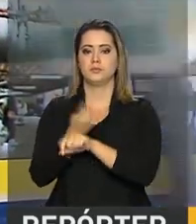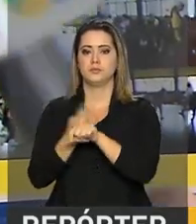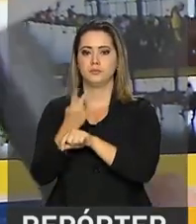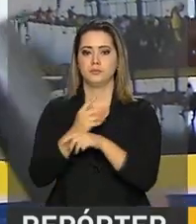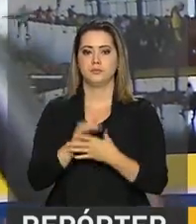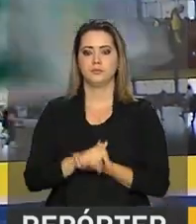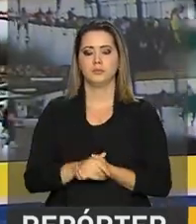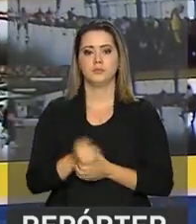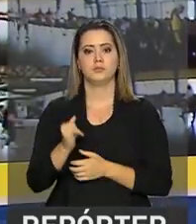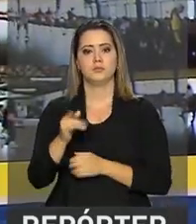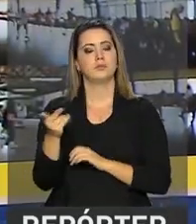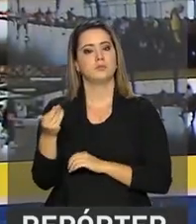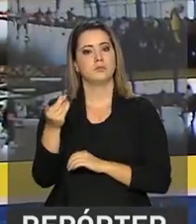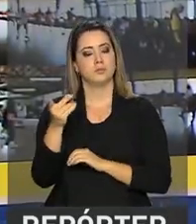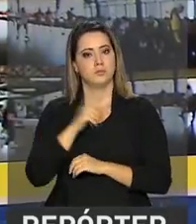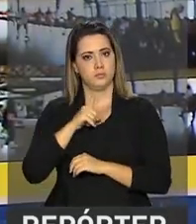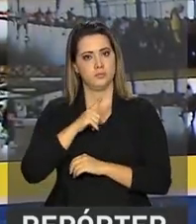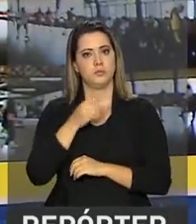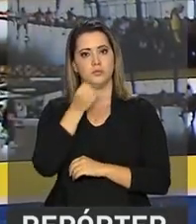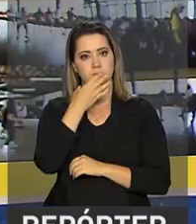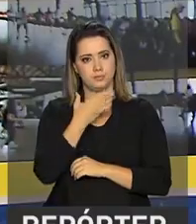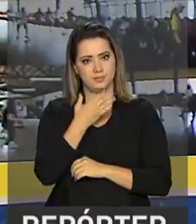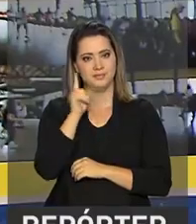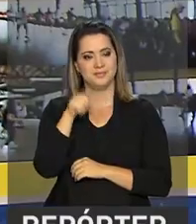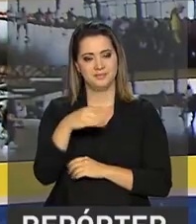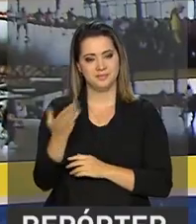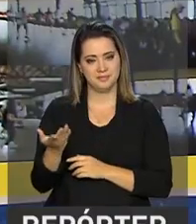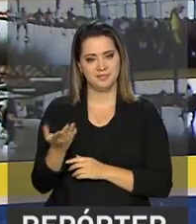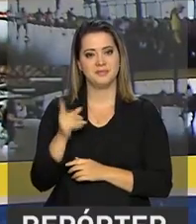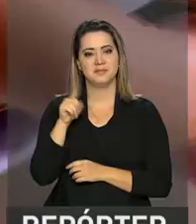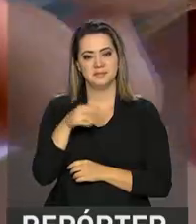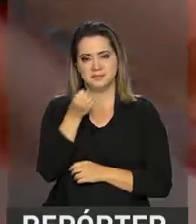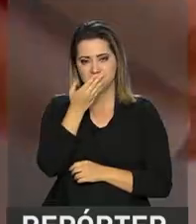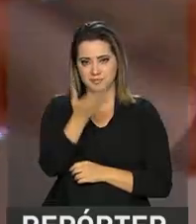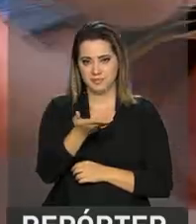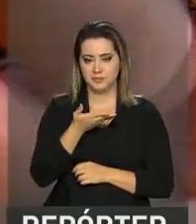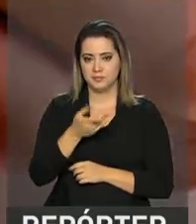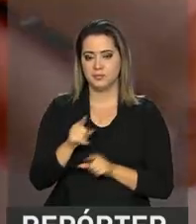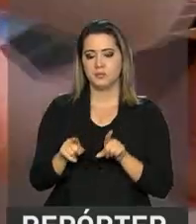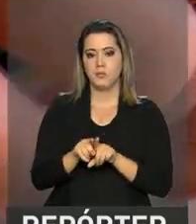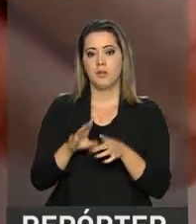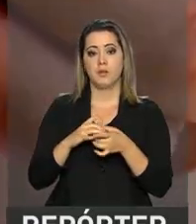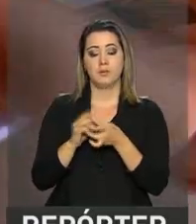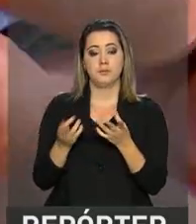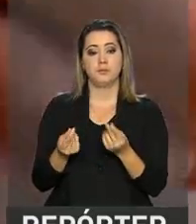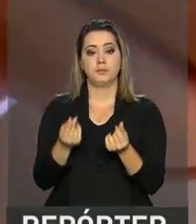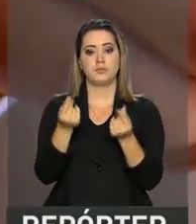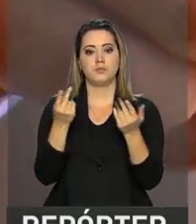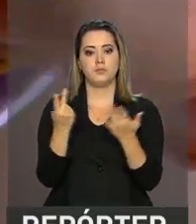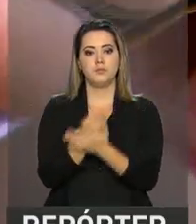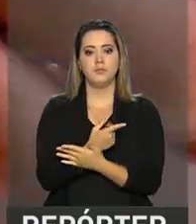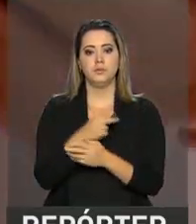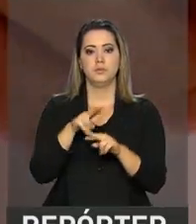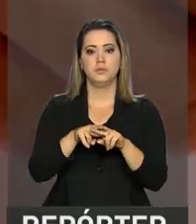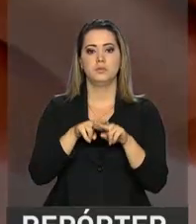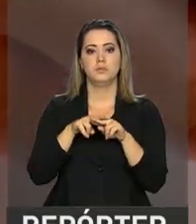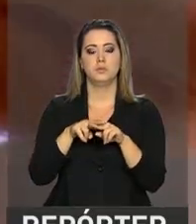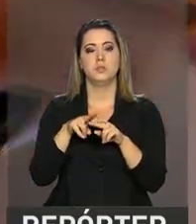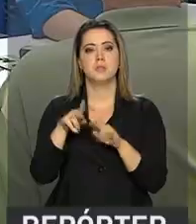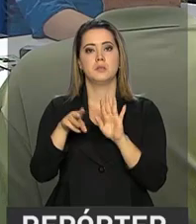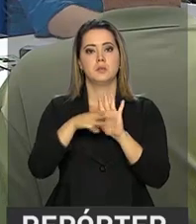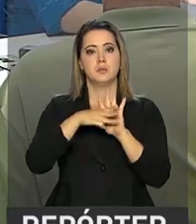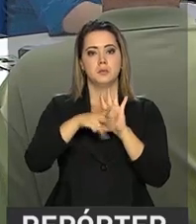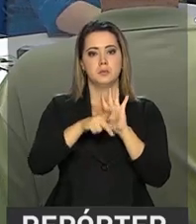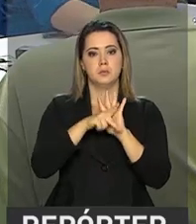O que tiver, é bem-vindo. Ah, lógico, claro que sim, é bem-vindo. A liberação do dinheiro será feita por meio de medida